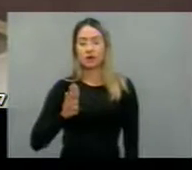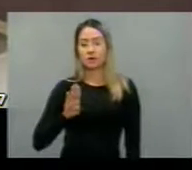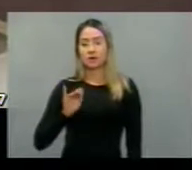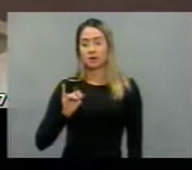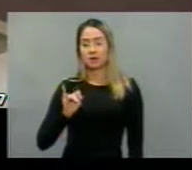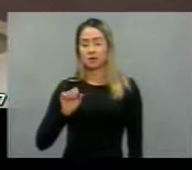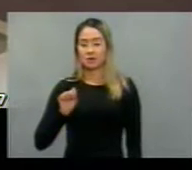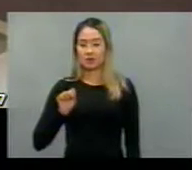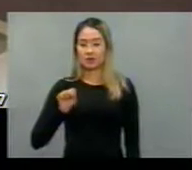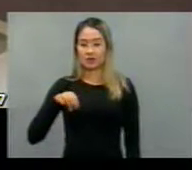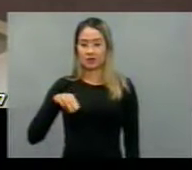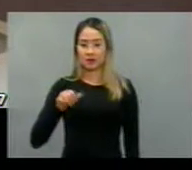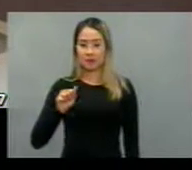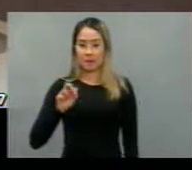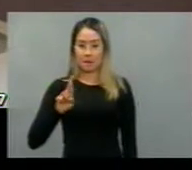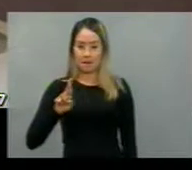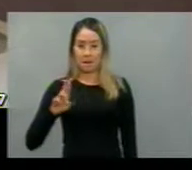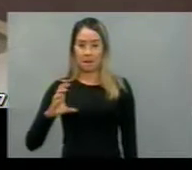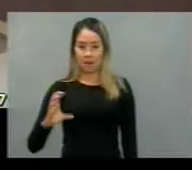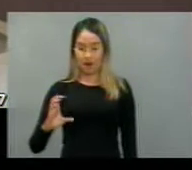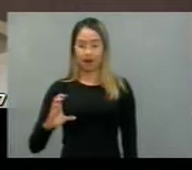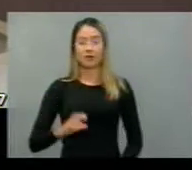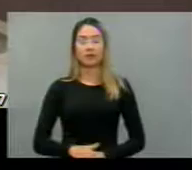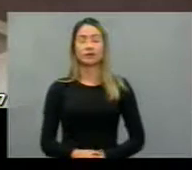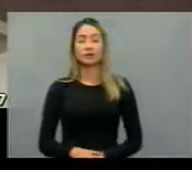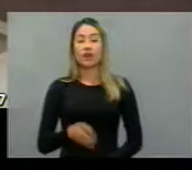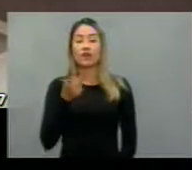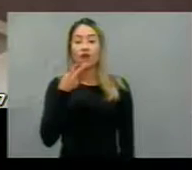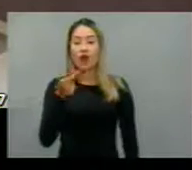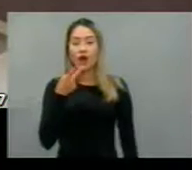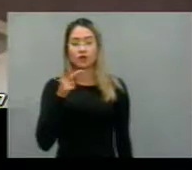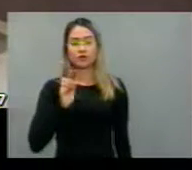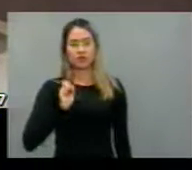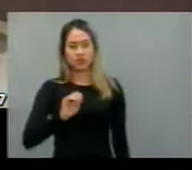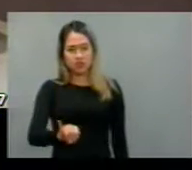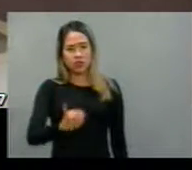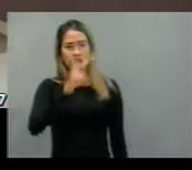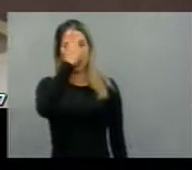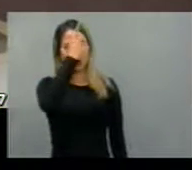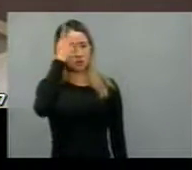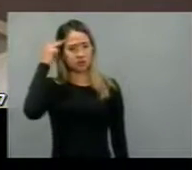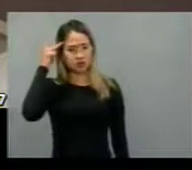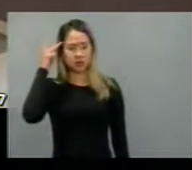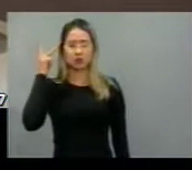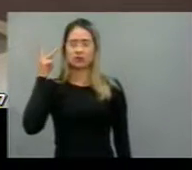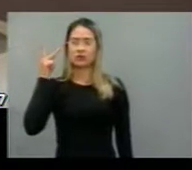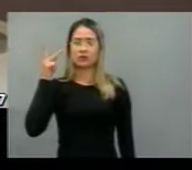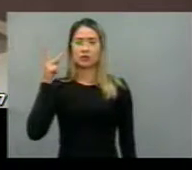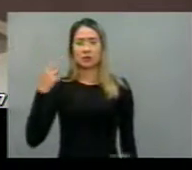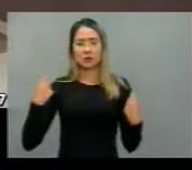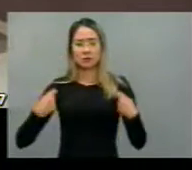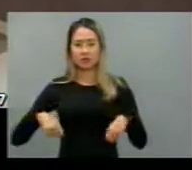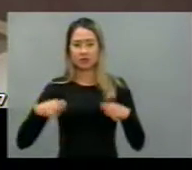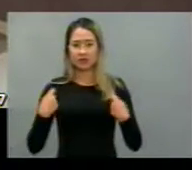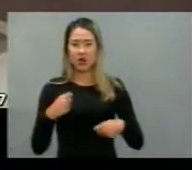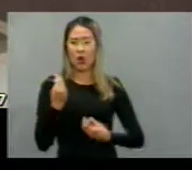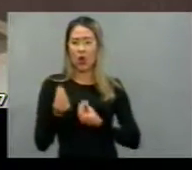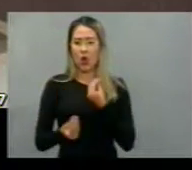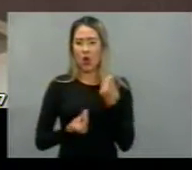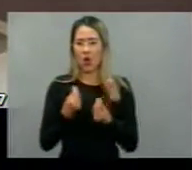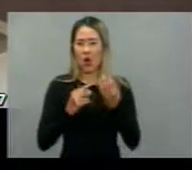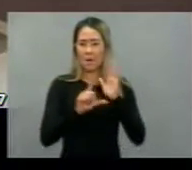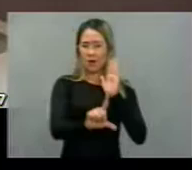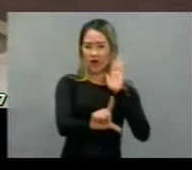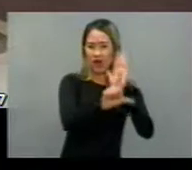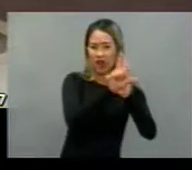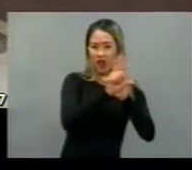Bismarck dizia que se as pessoas soubessem como as leis e as salsichas eram feitas,